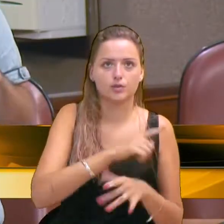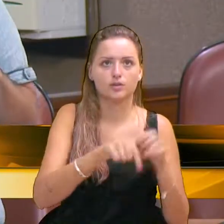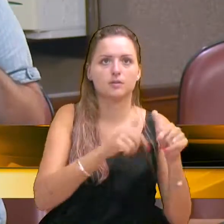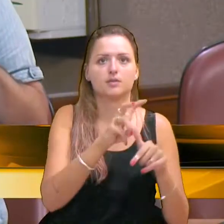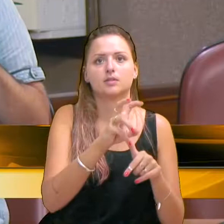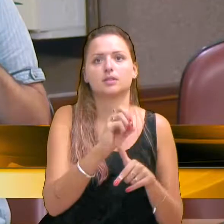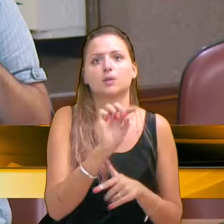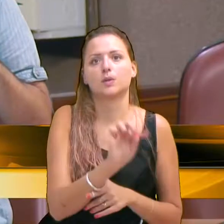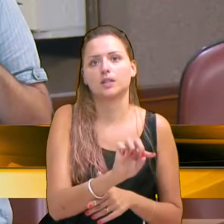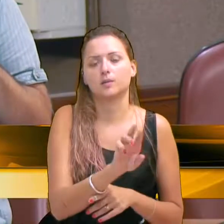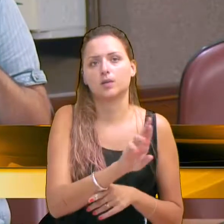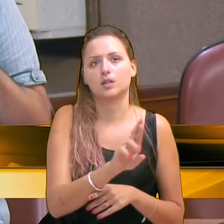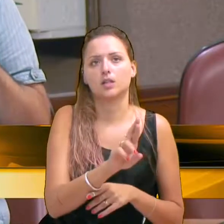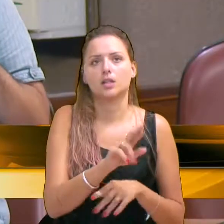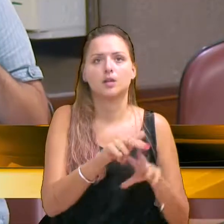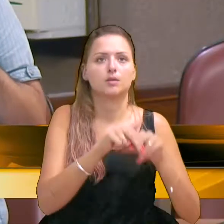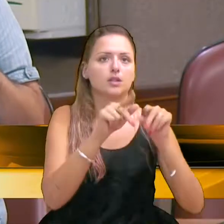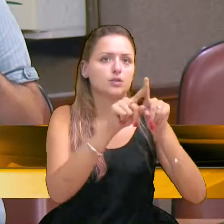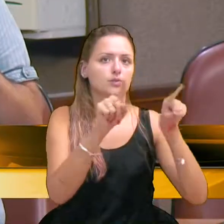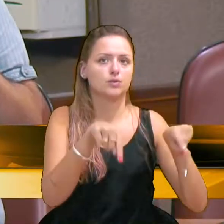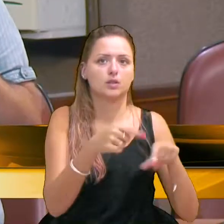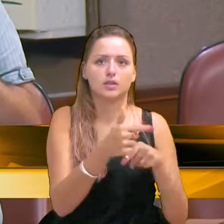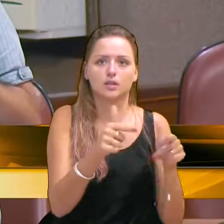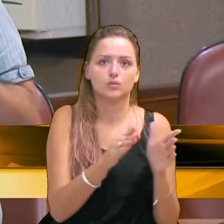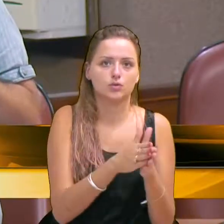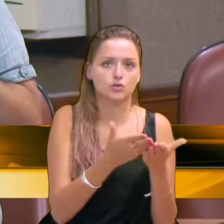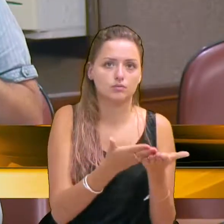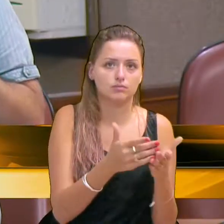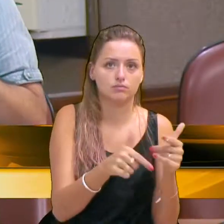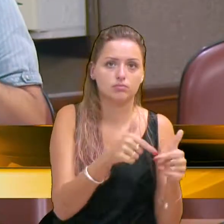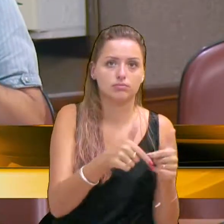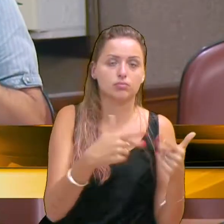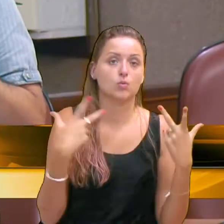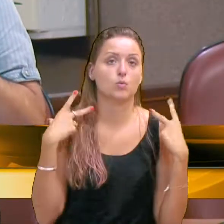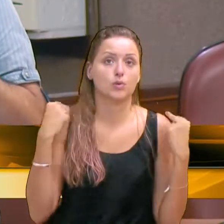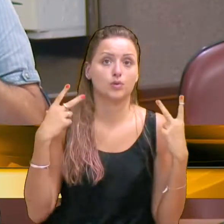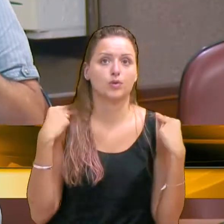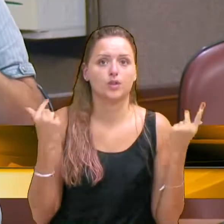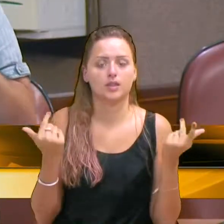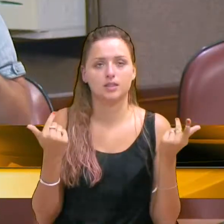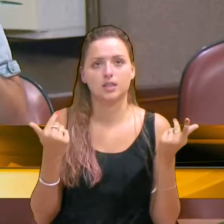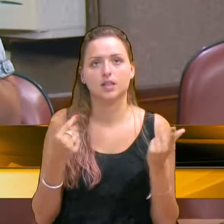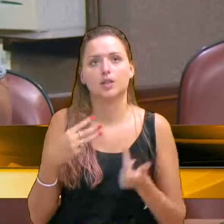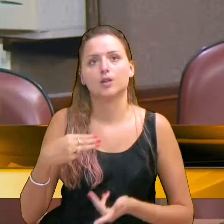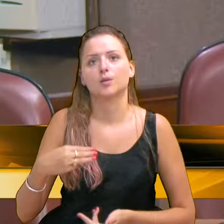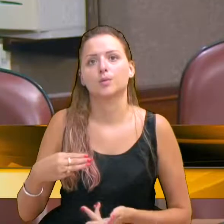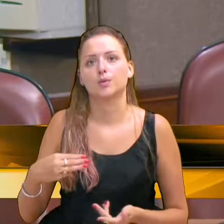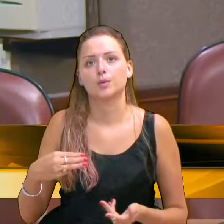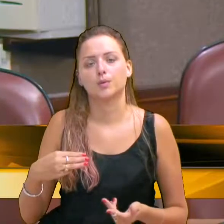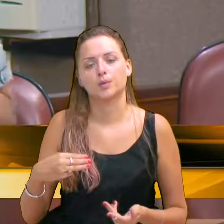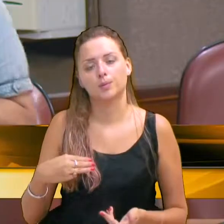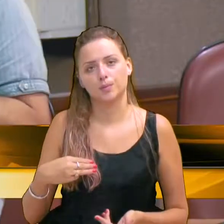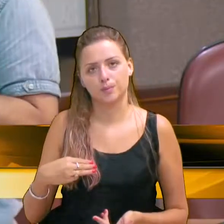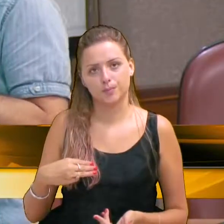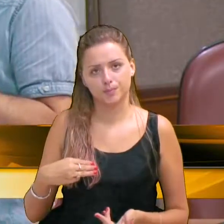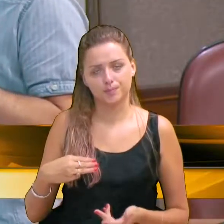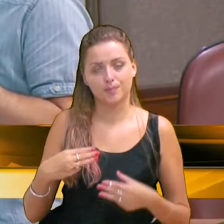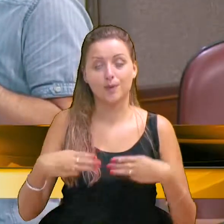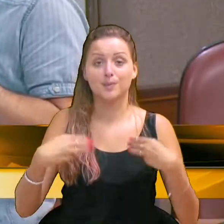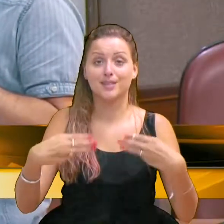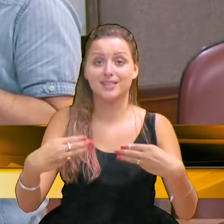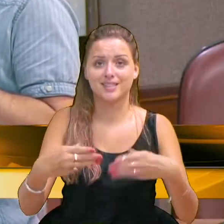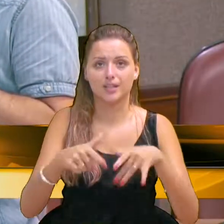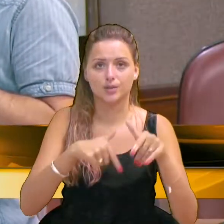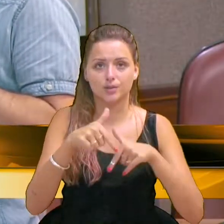mil por um servidor que não tinha carteira assinada, um motorista, para o Ministério do Trabalho e Emprego. Como é que uma